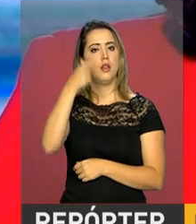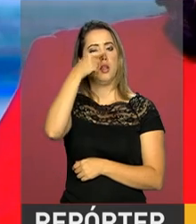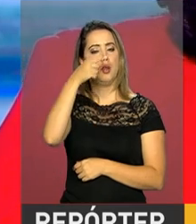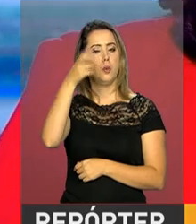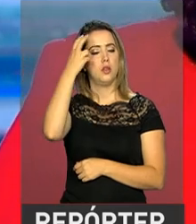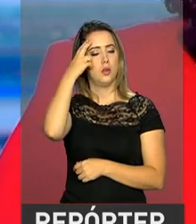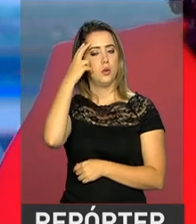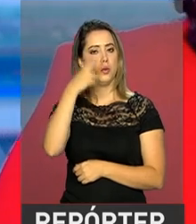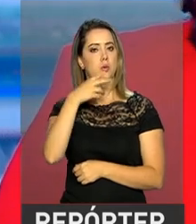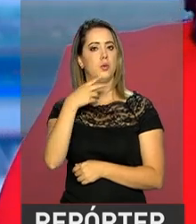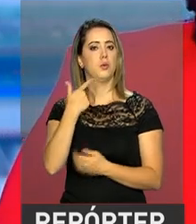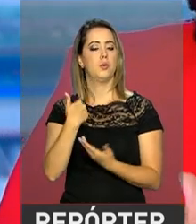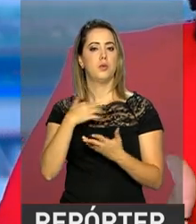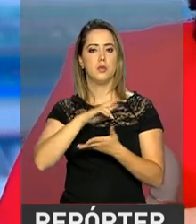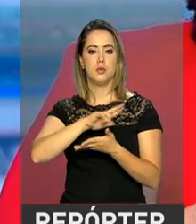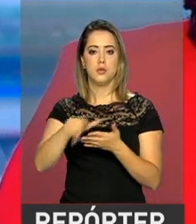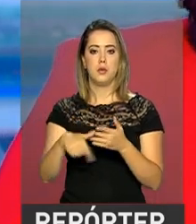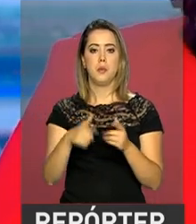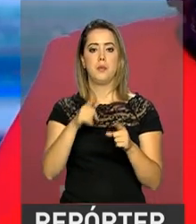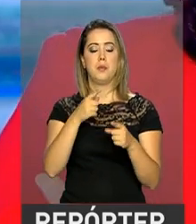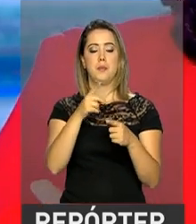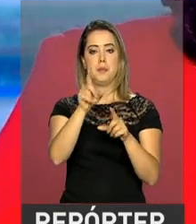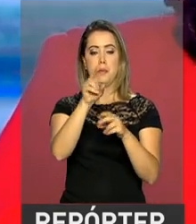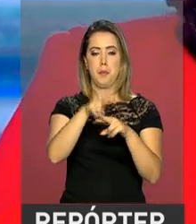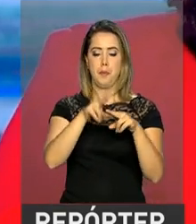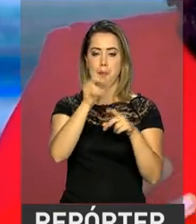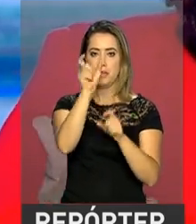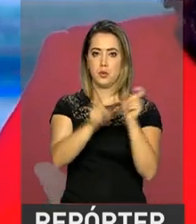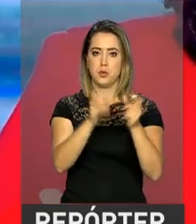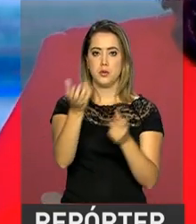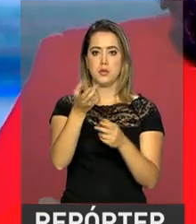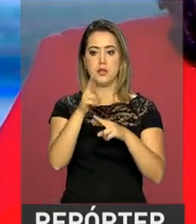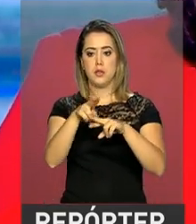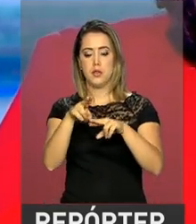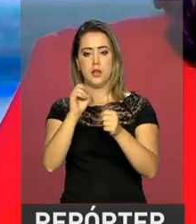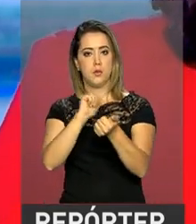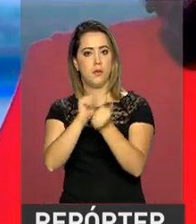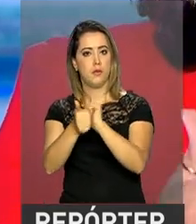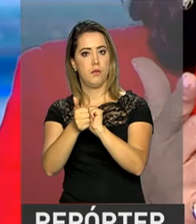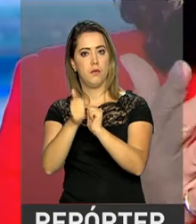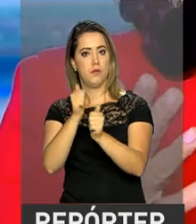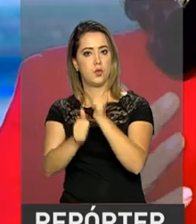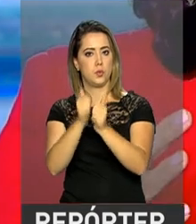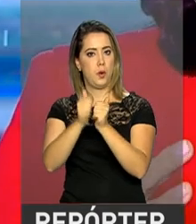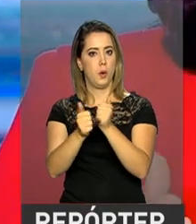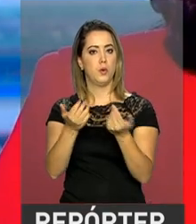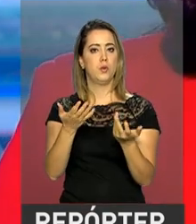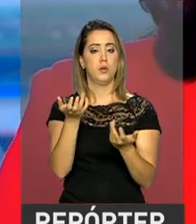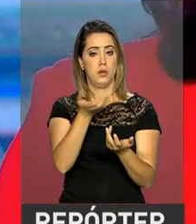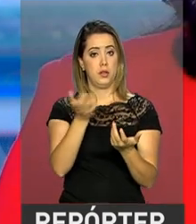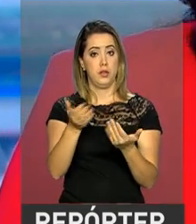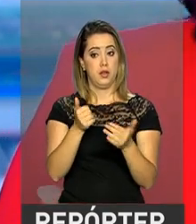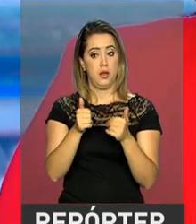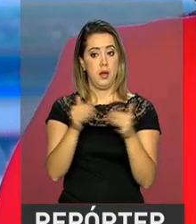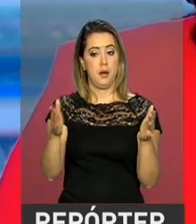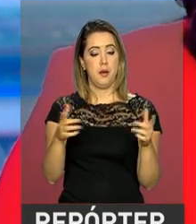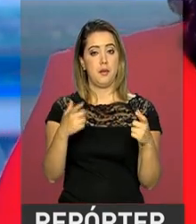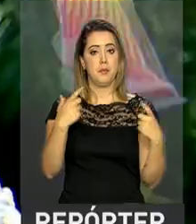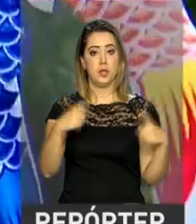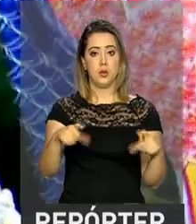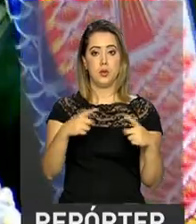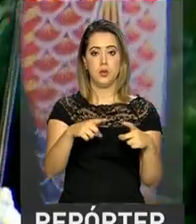futebol, pessoas que estão interessados em abrir aqui lojas para vender produtos